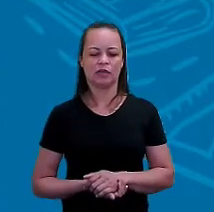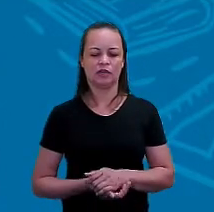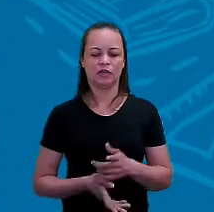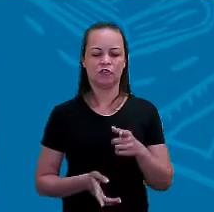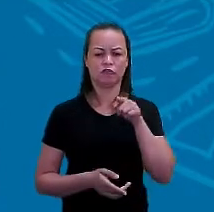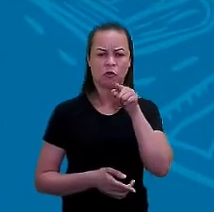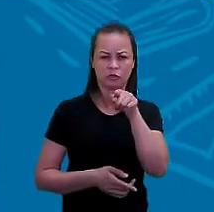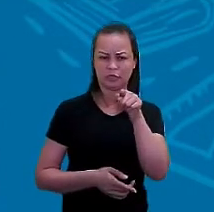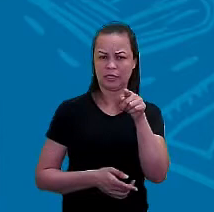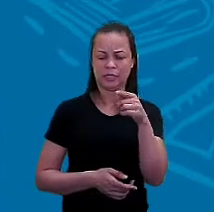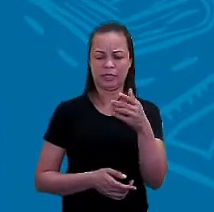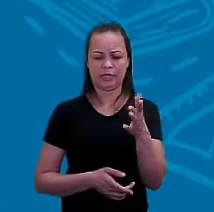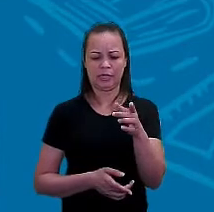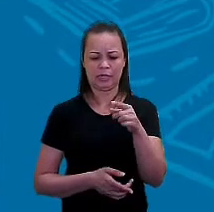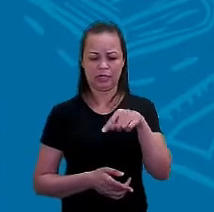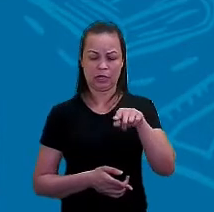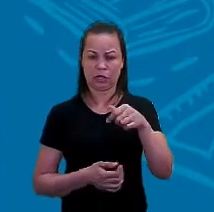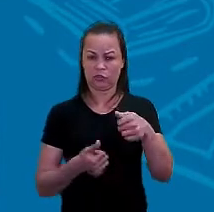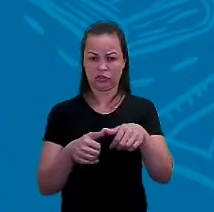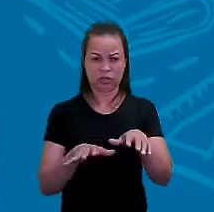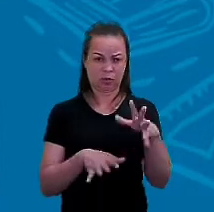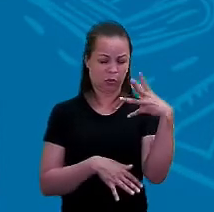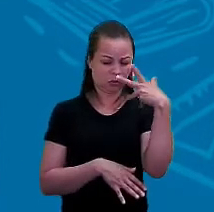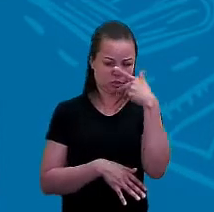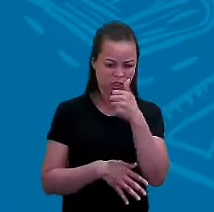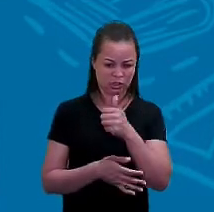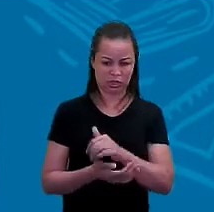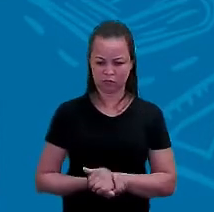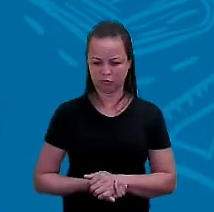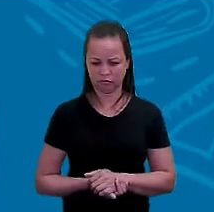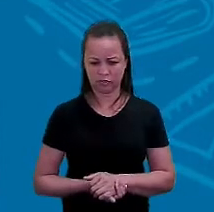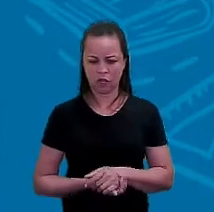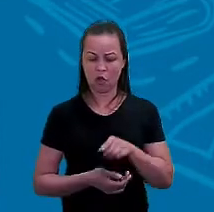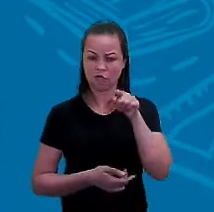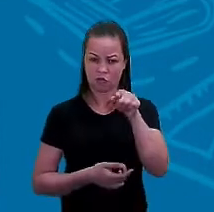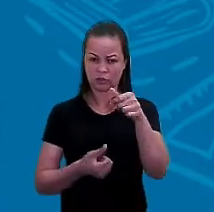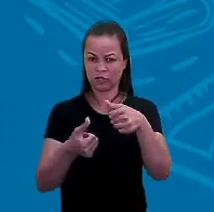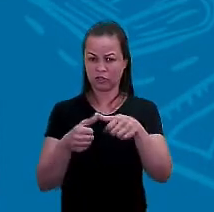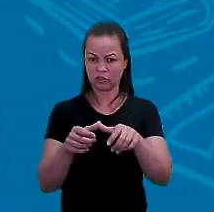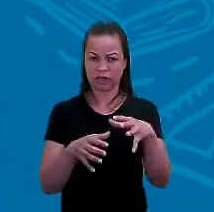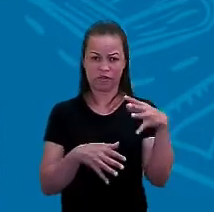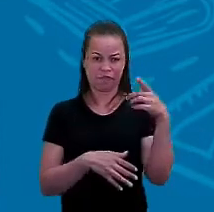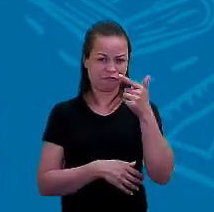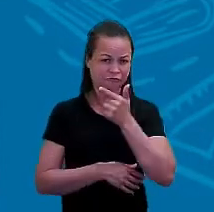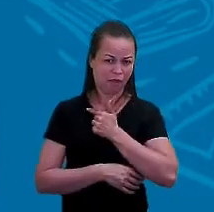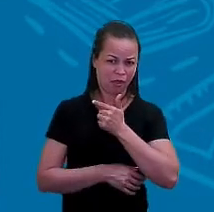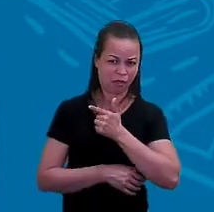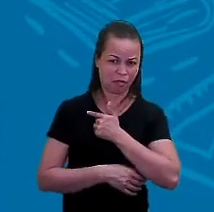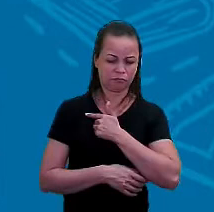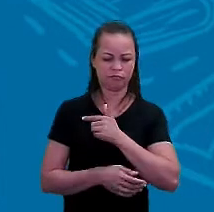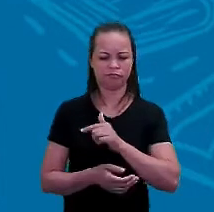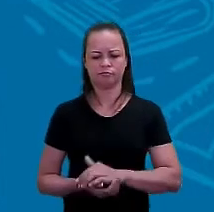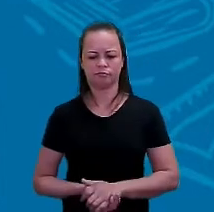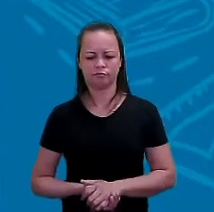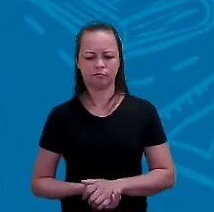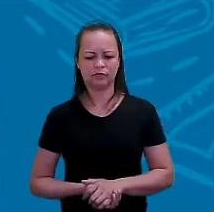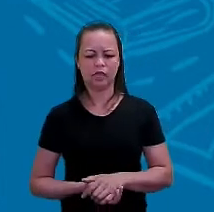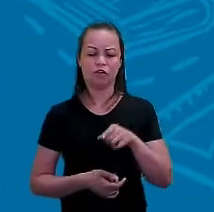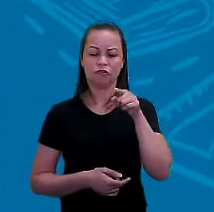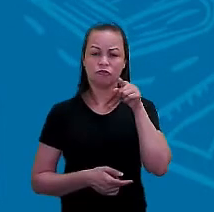não está bonita? B, você está muito feio?